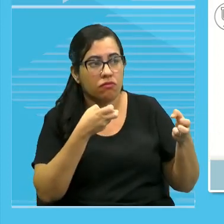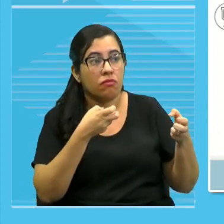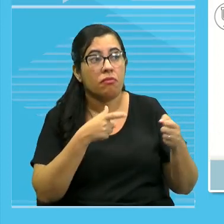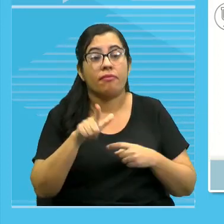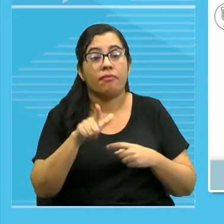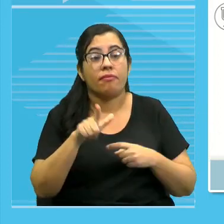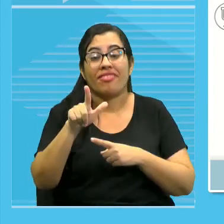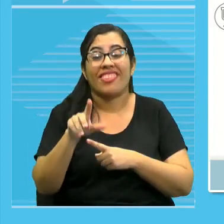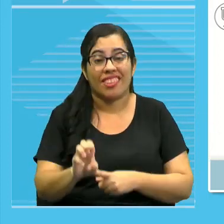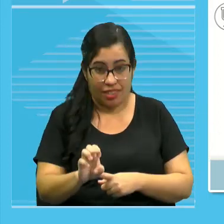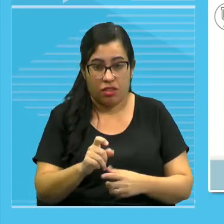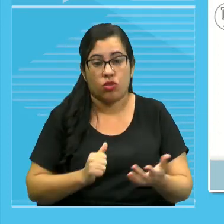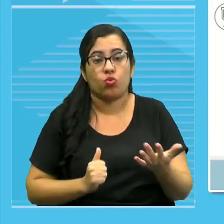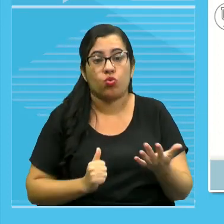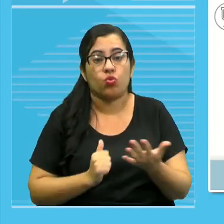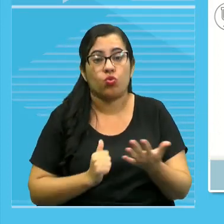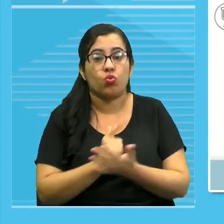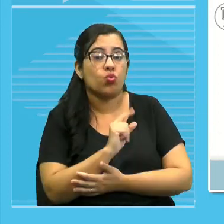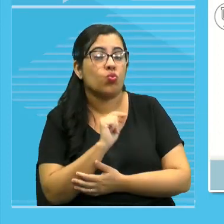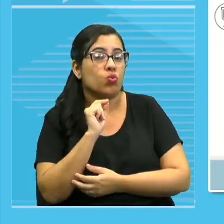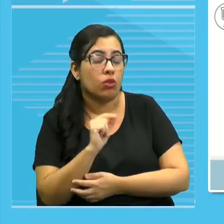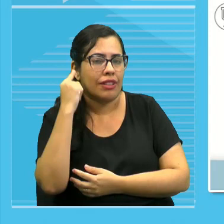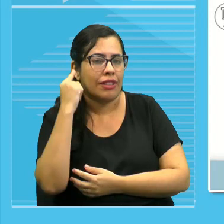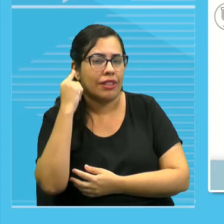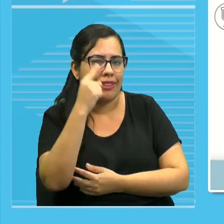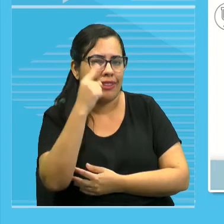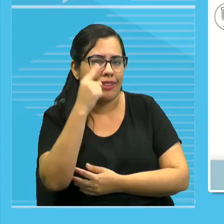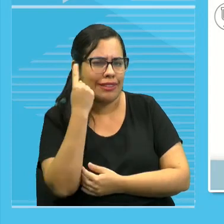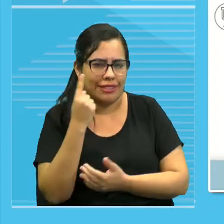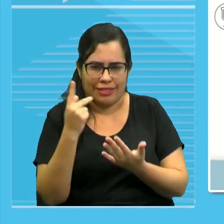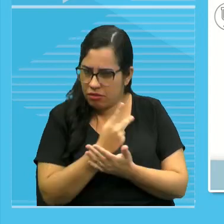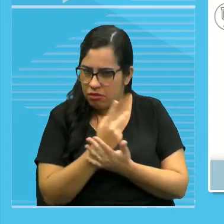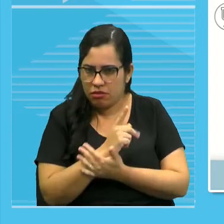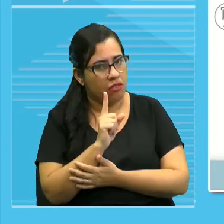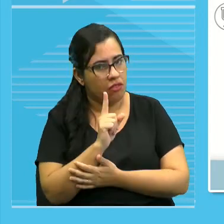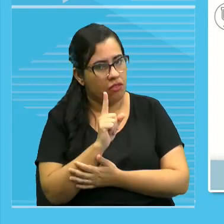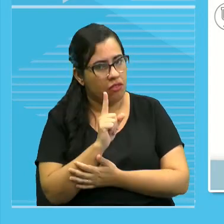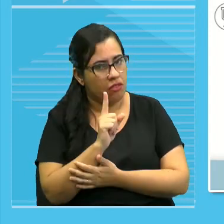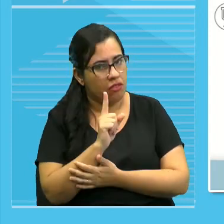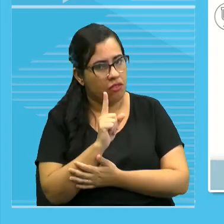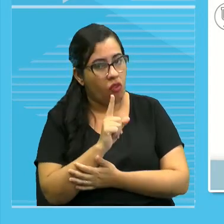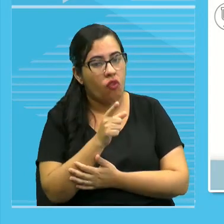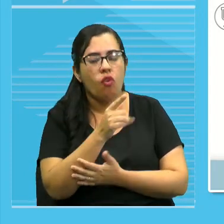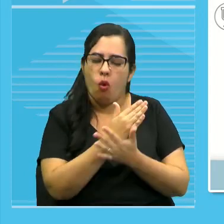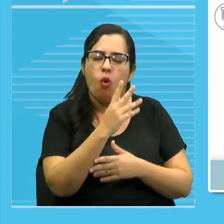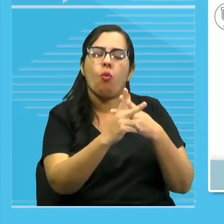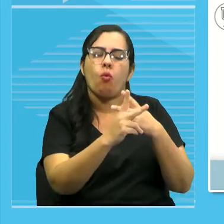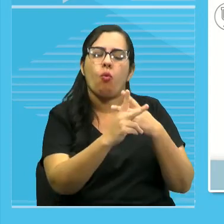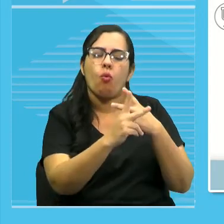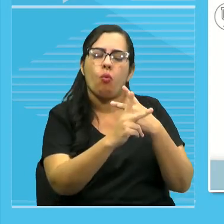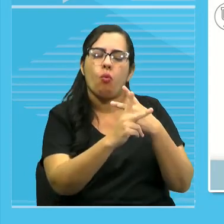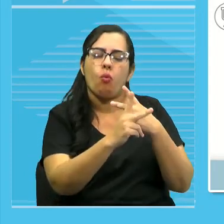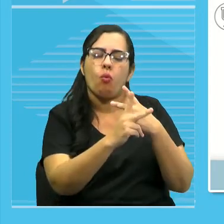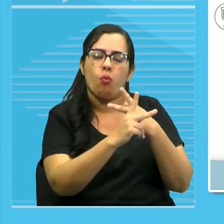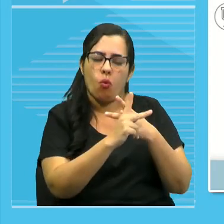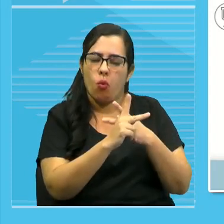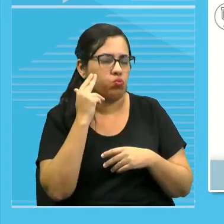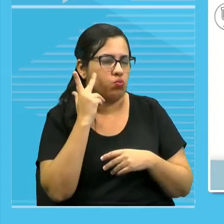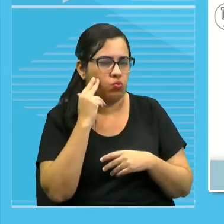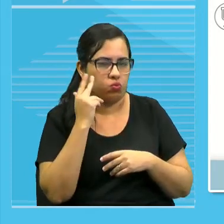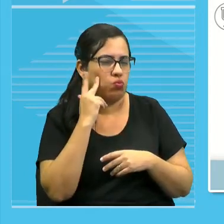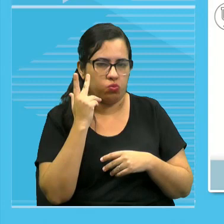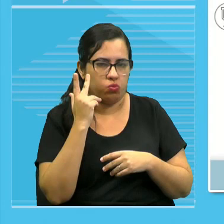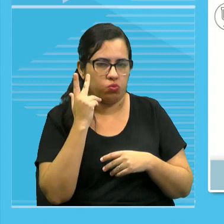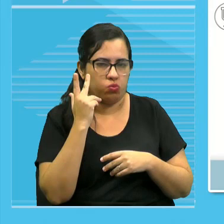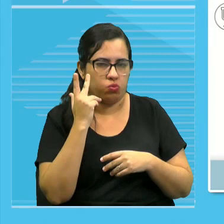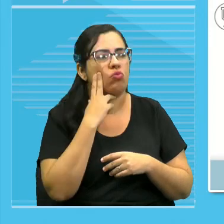ler comprei em espanhol não é errado iniciar a frase com pronome oblíquo ler comprei